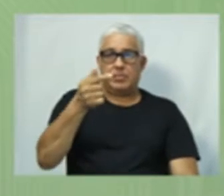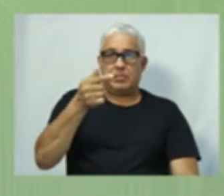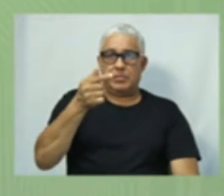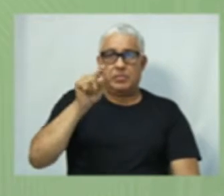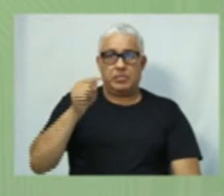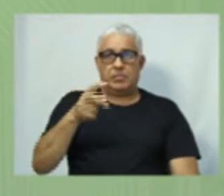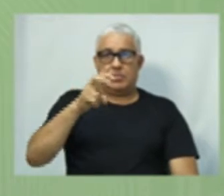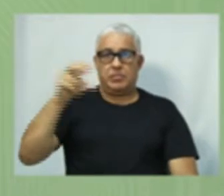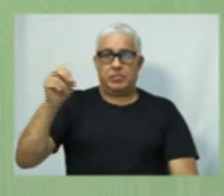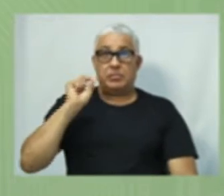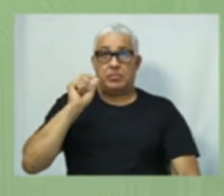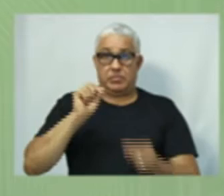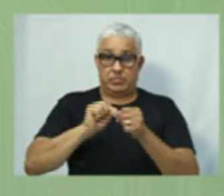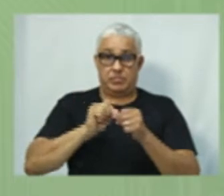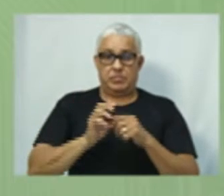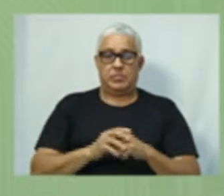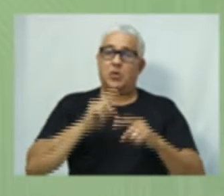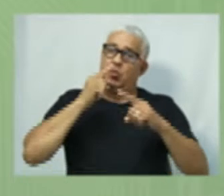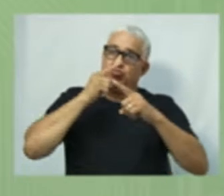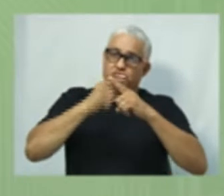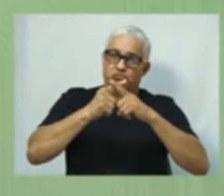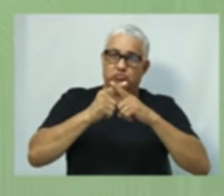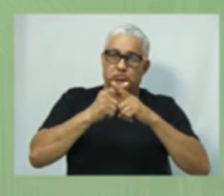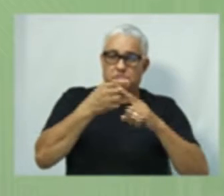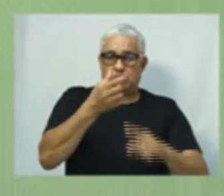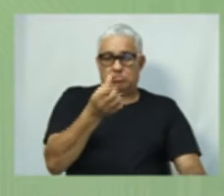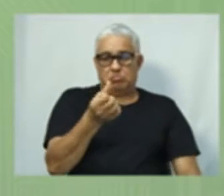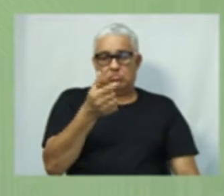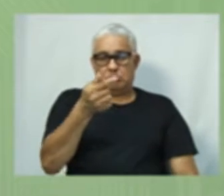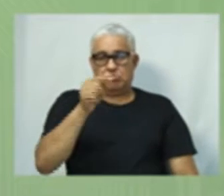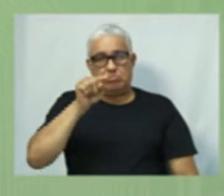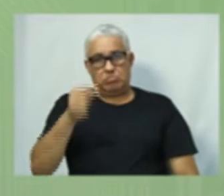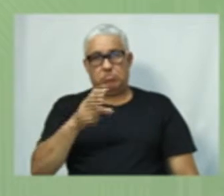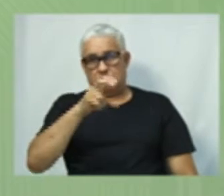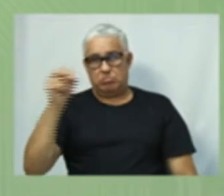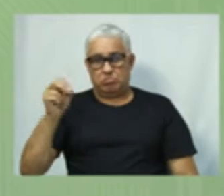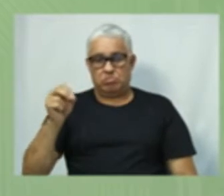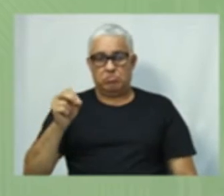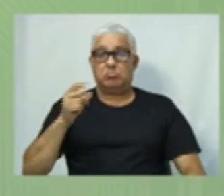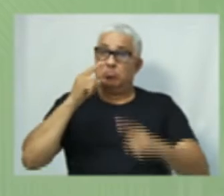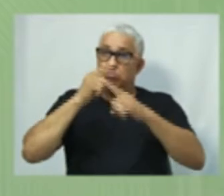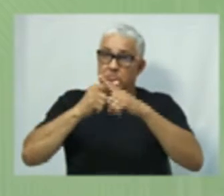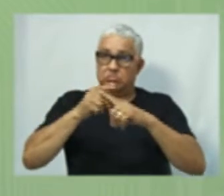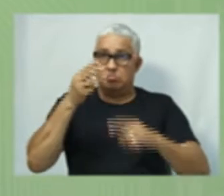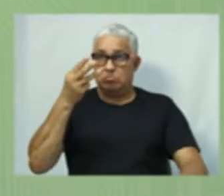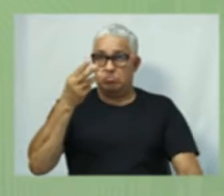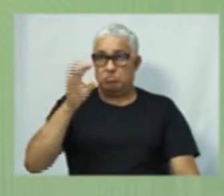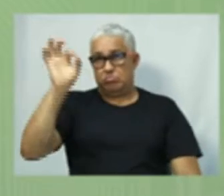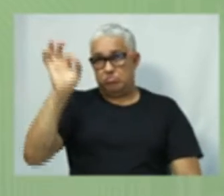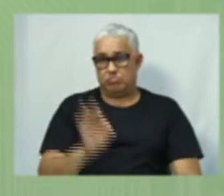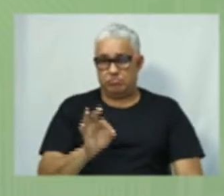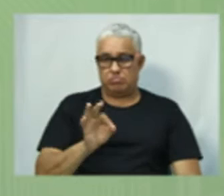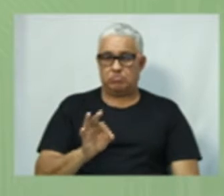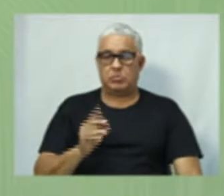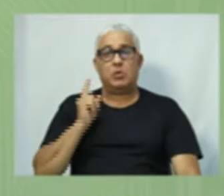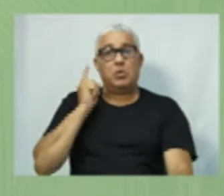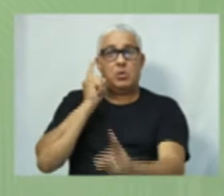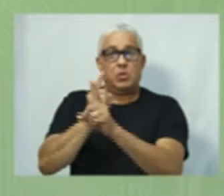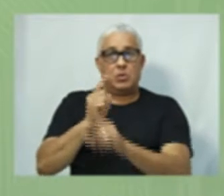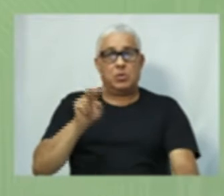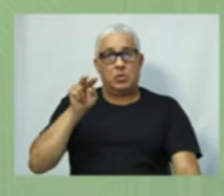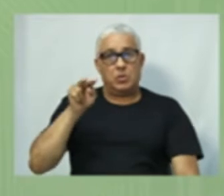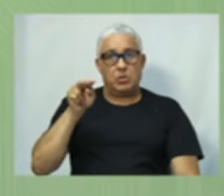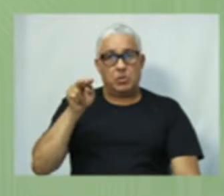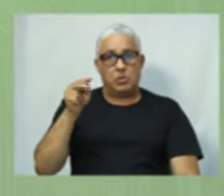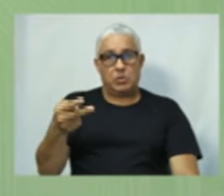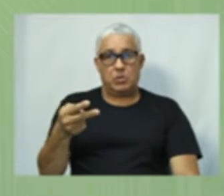67.500. O que eu faço? Multiplico o lucro presumido pelo alíquota que nos gera o valor